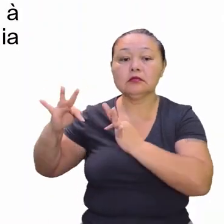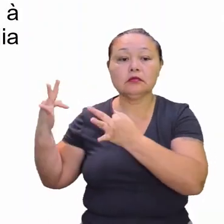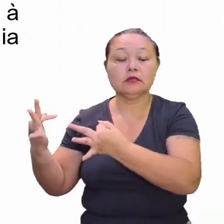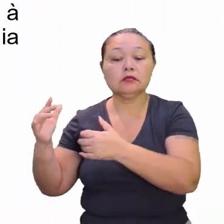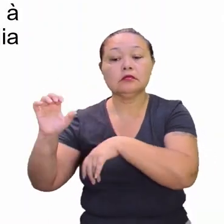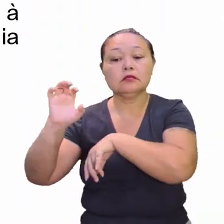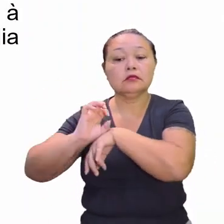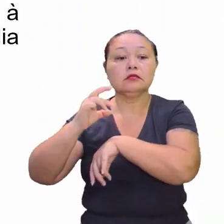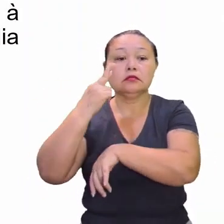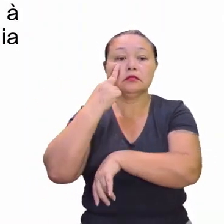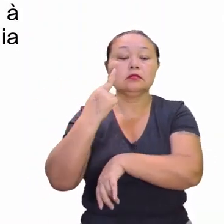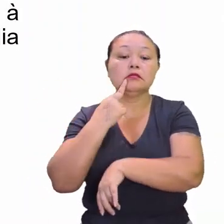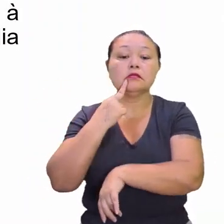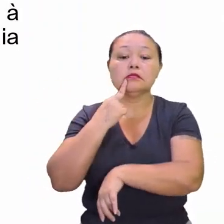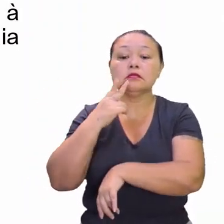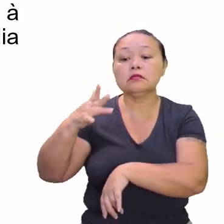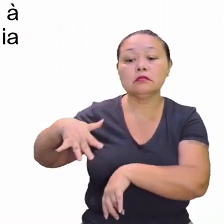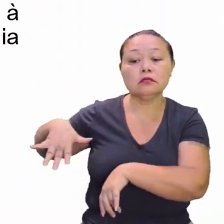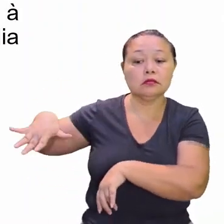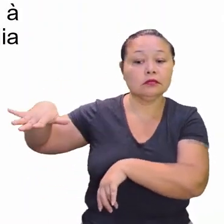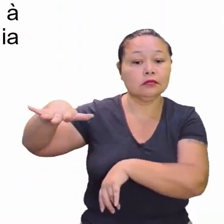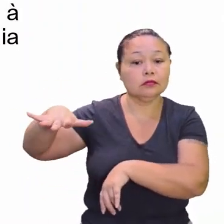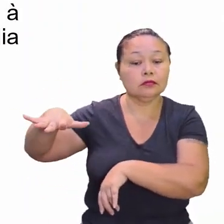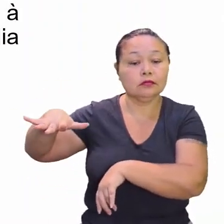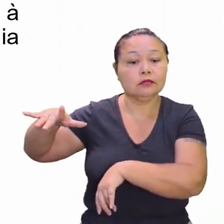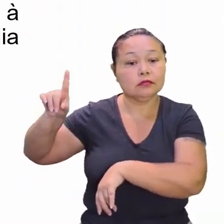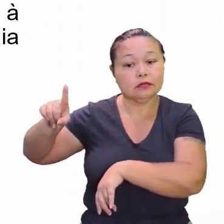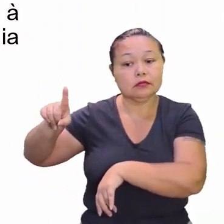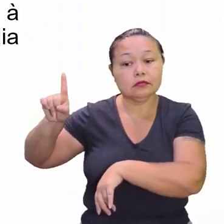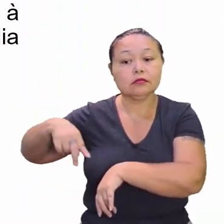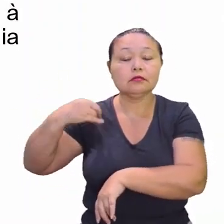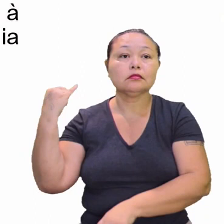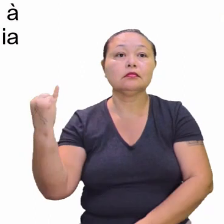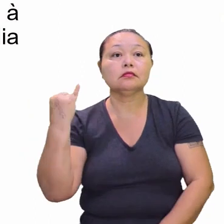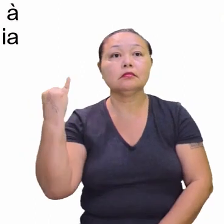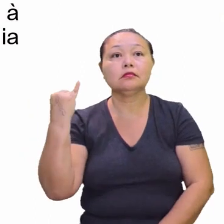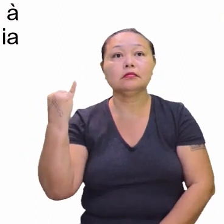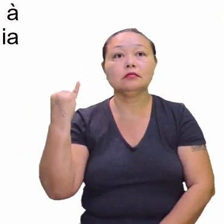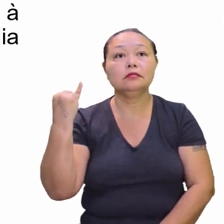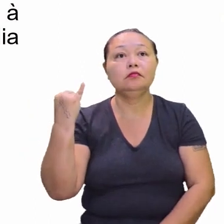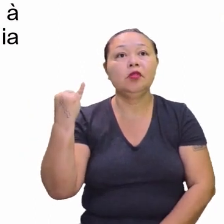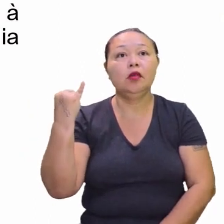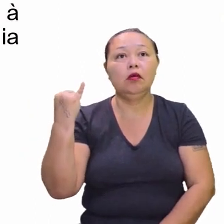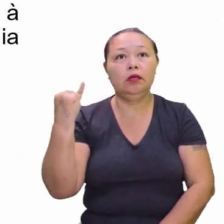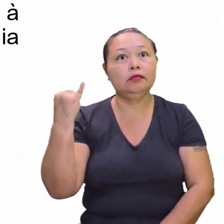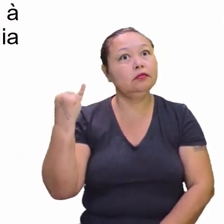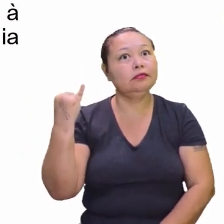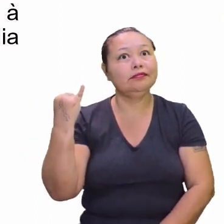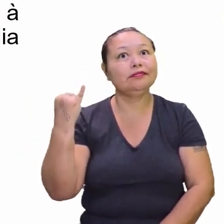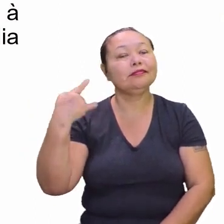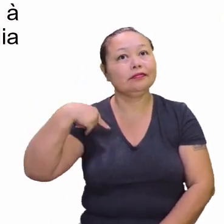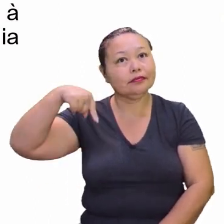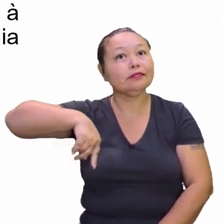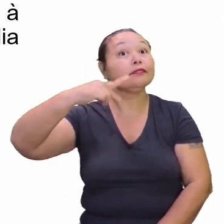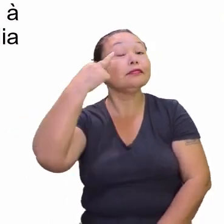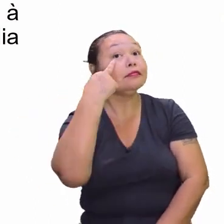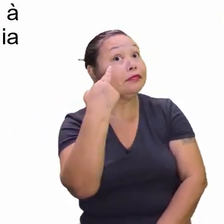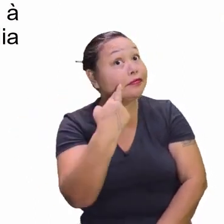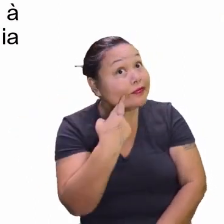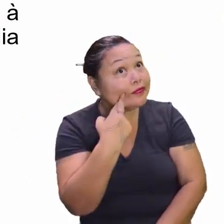agricultura familiar e essa agricultura é muito importante para a